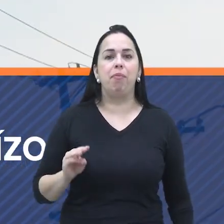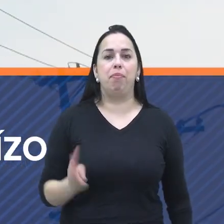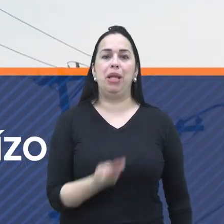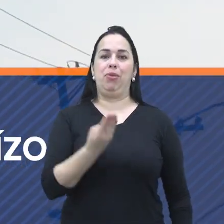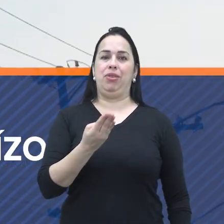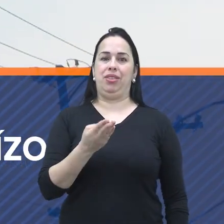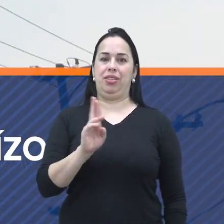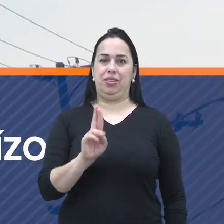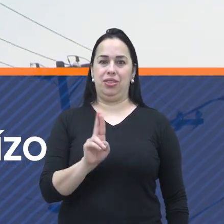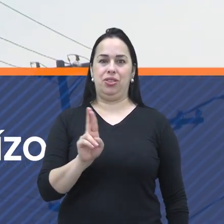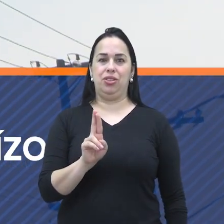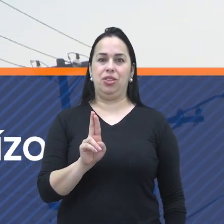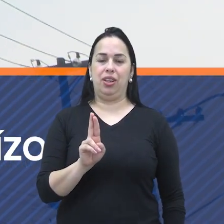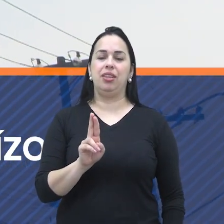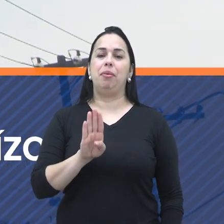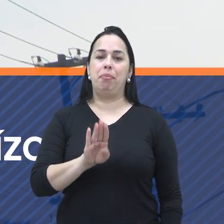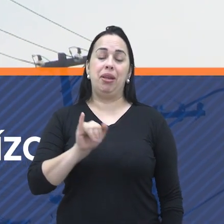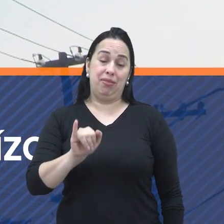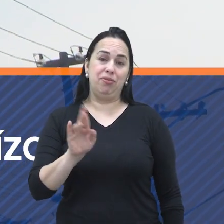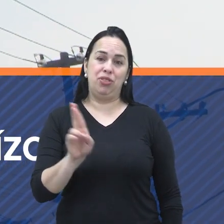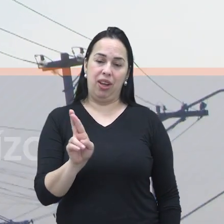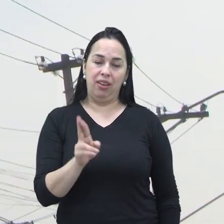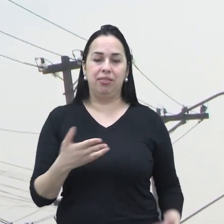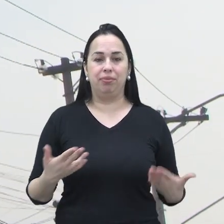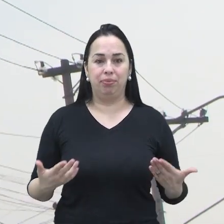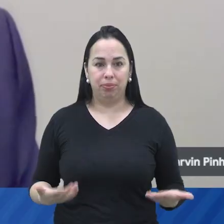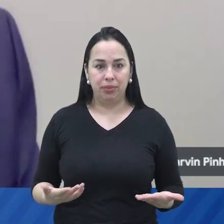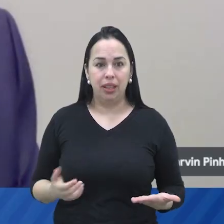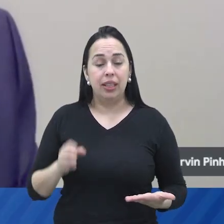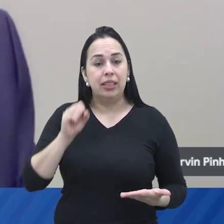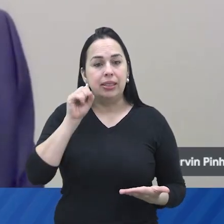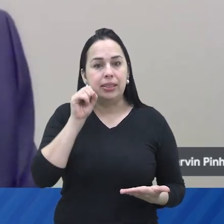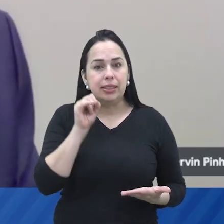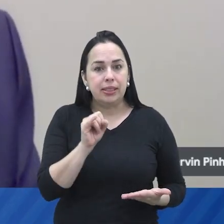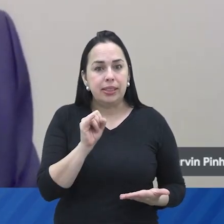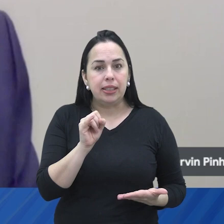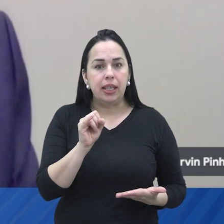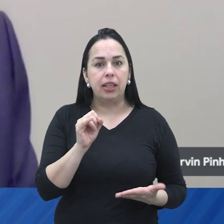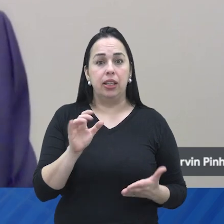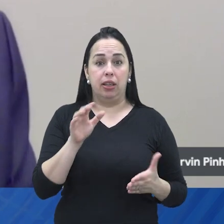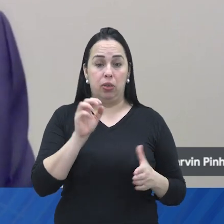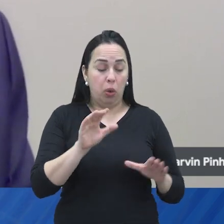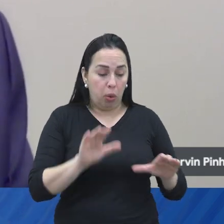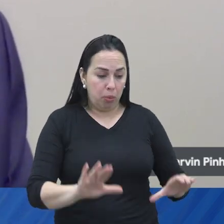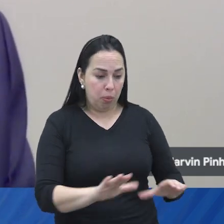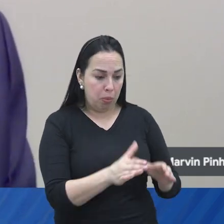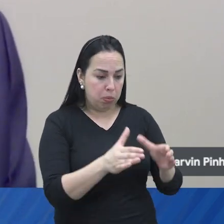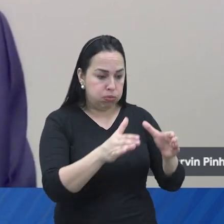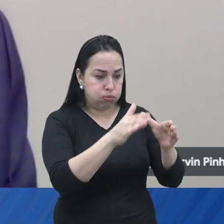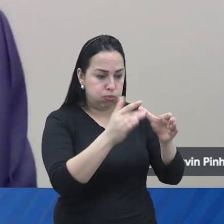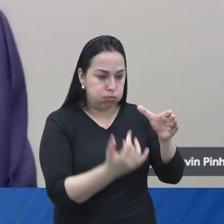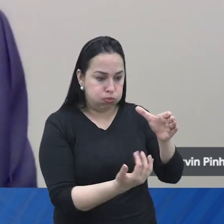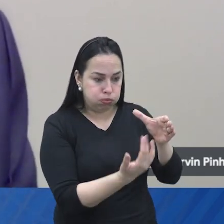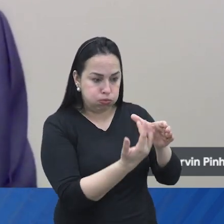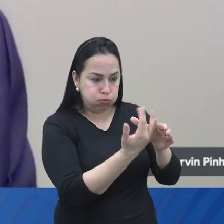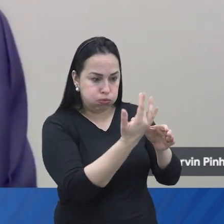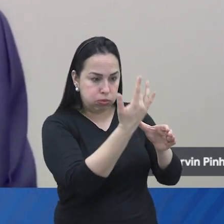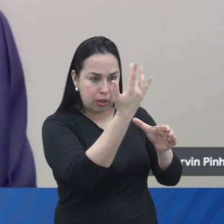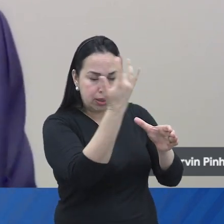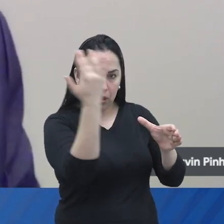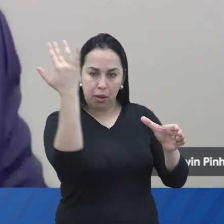em 10,1 bilhões de reais. Se nós tivéssemos que ter uma